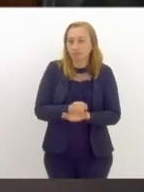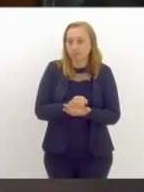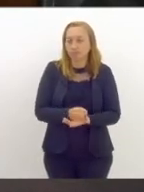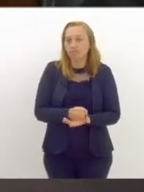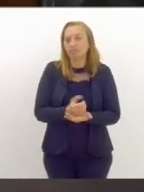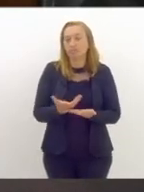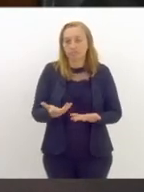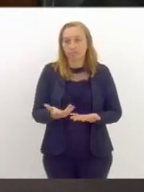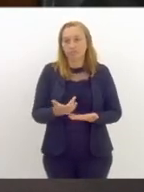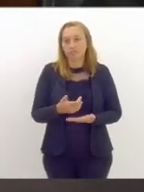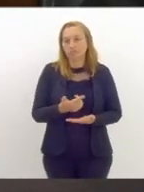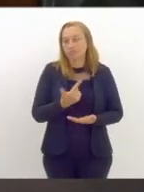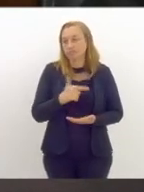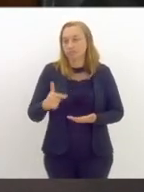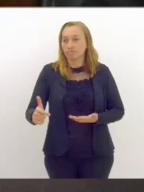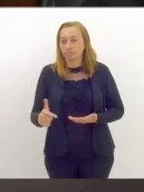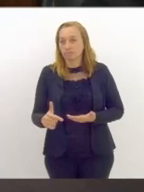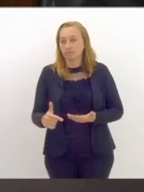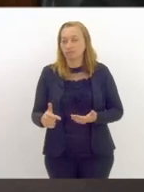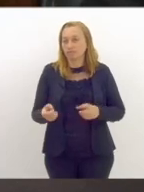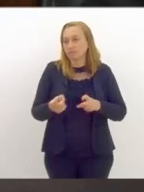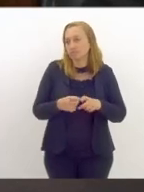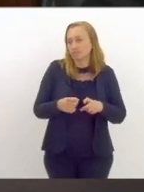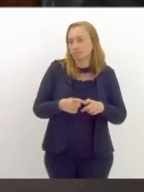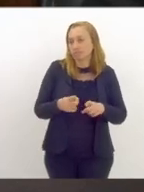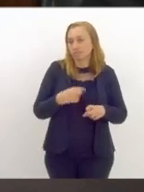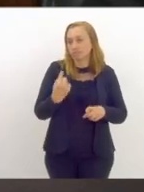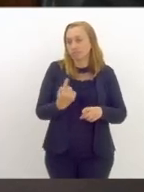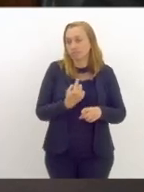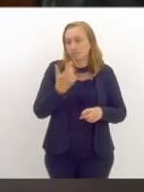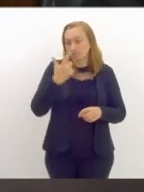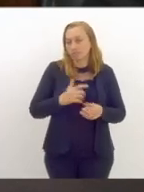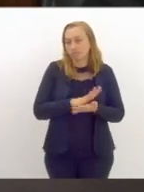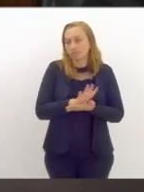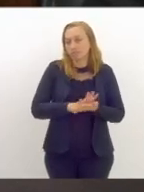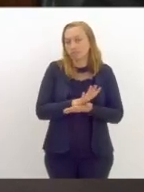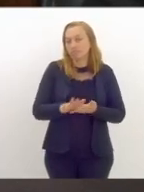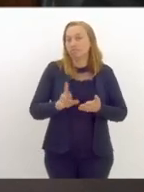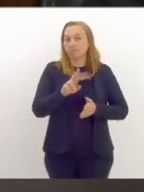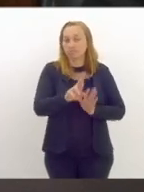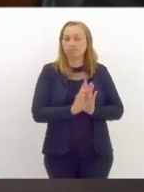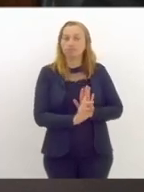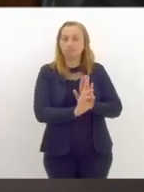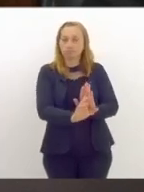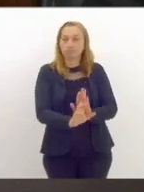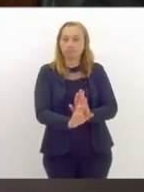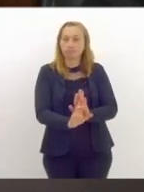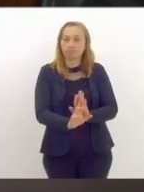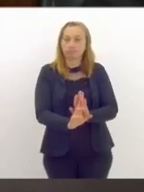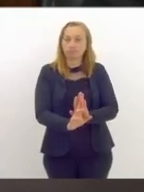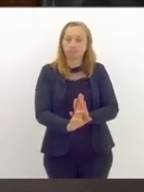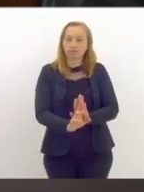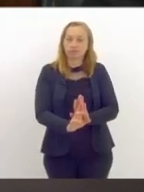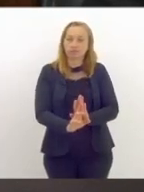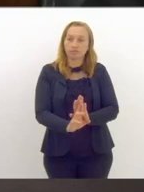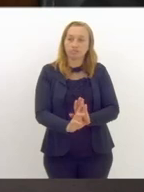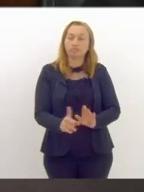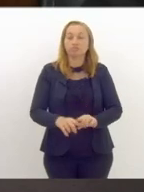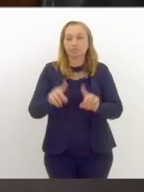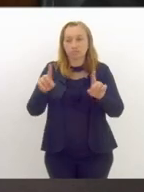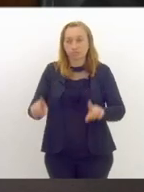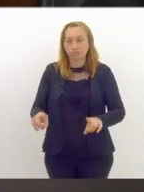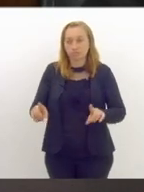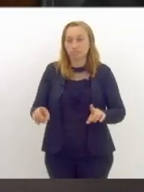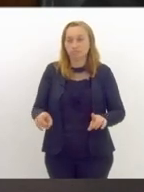sem vocês, a nossa população não seria nada. Então, você representa esses servidores